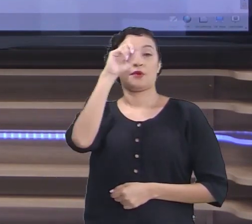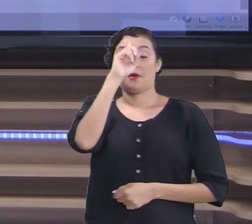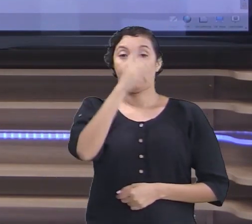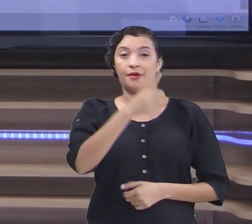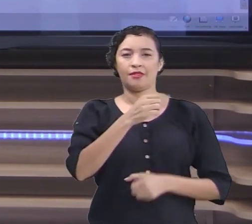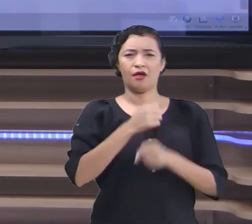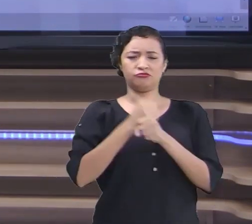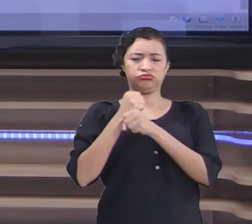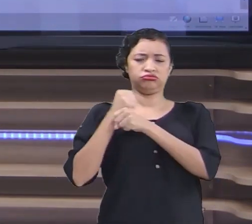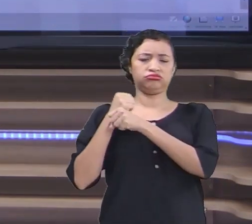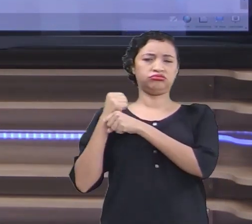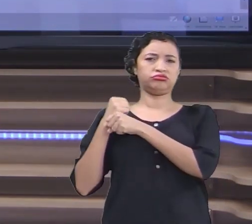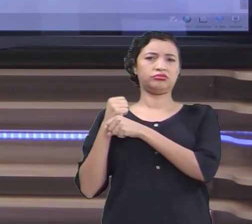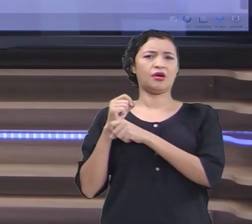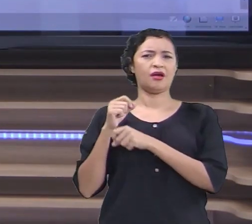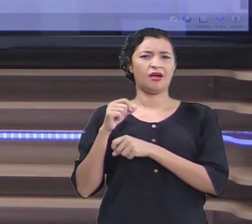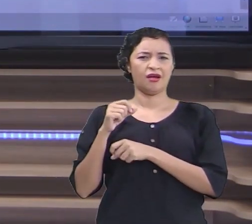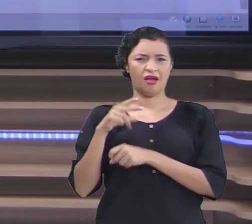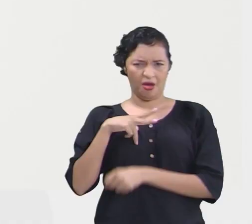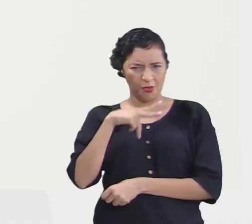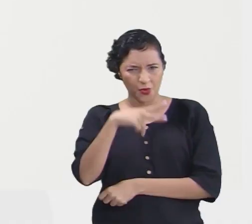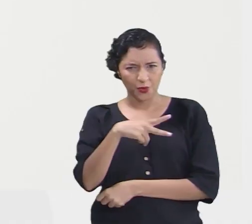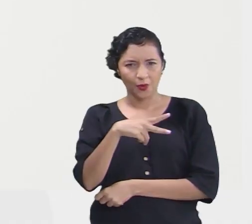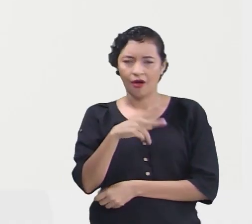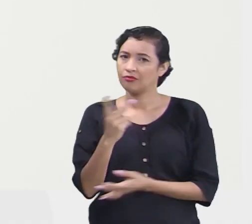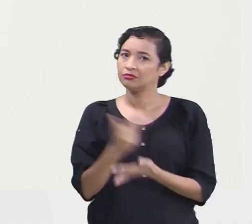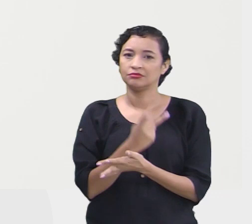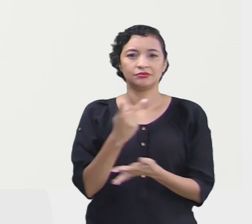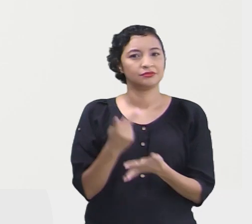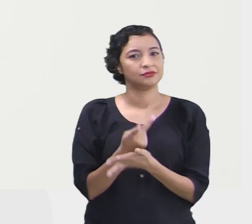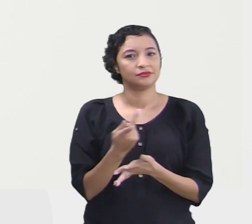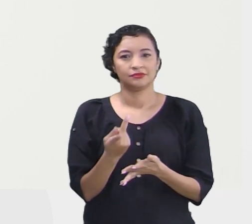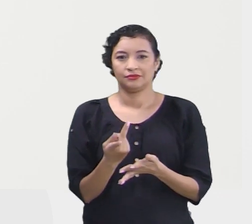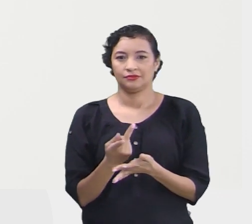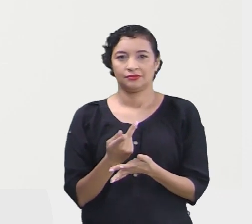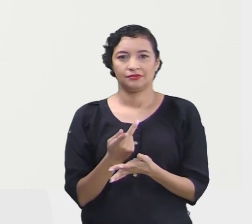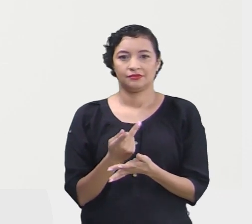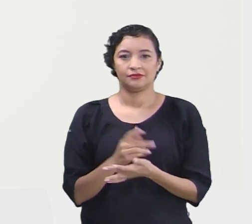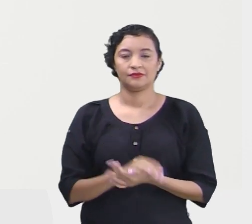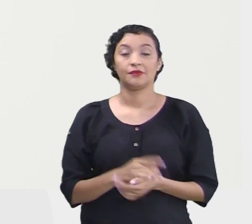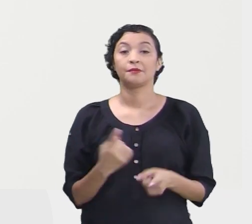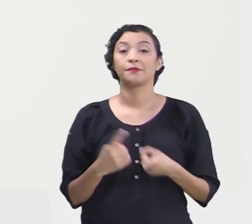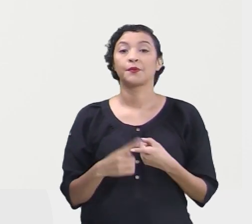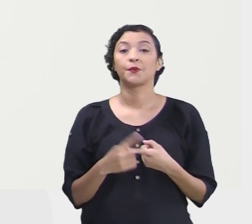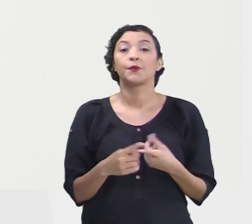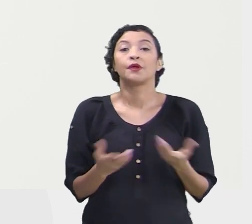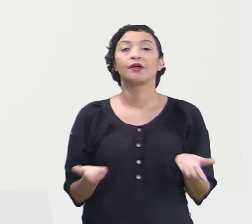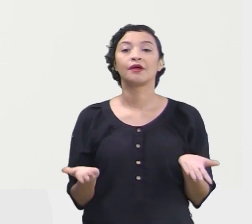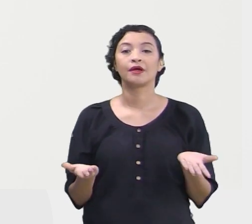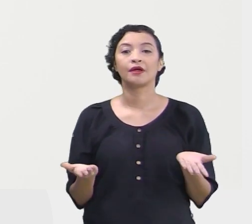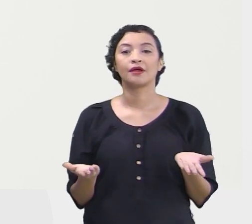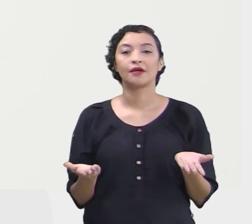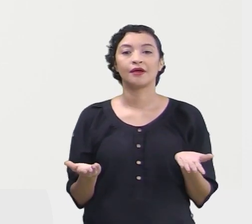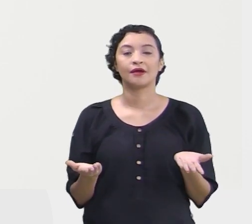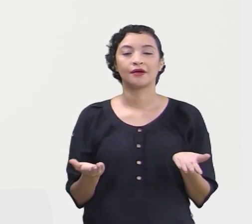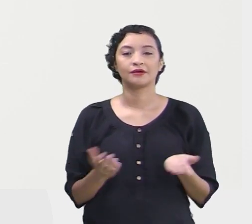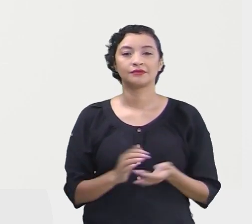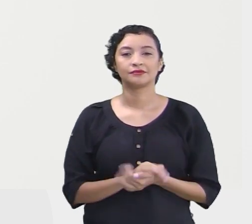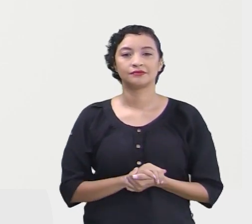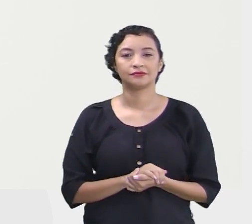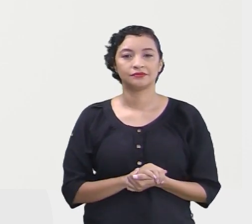quem? Marcou Portugal? Se marcou Portugal, tá errado. Porque, vamos ver aqui a tela,